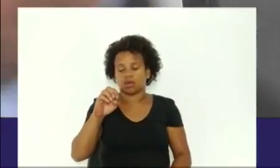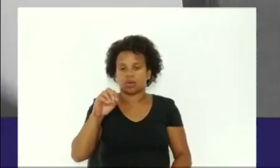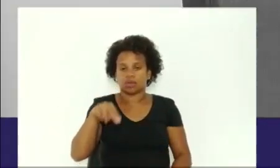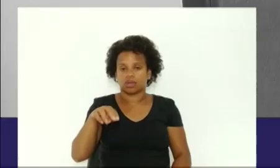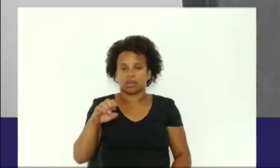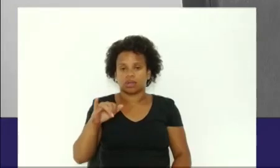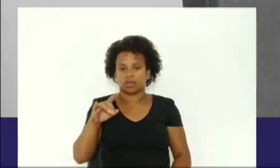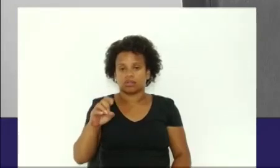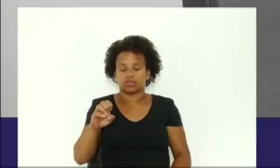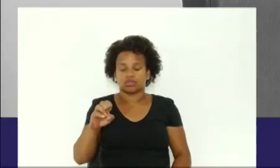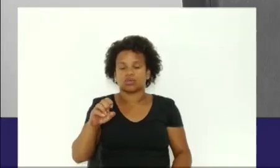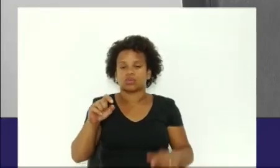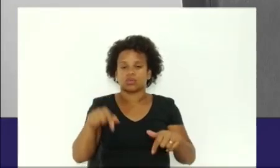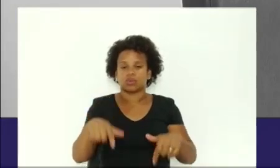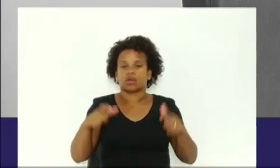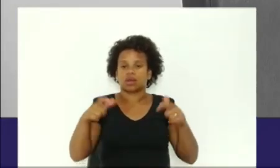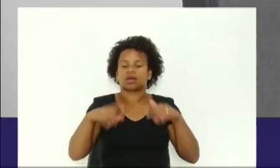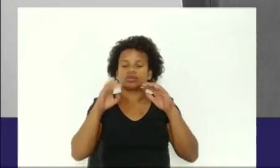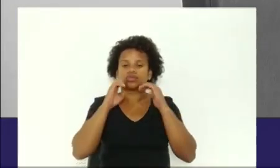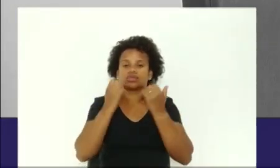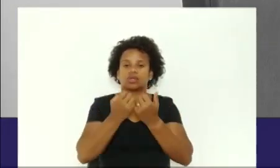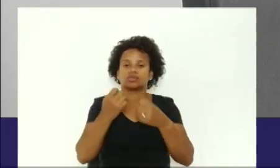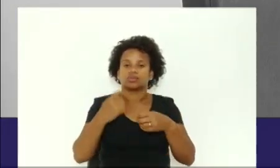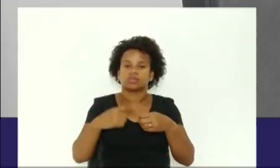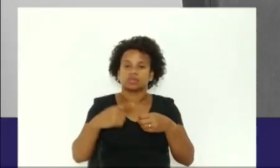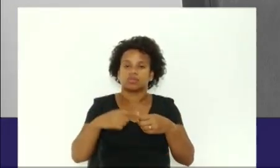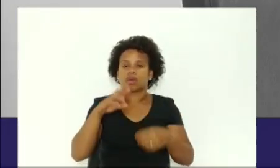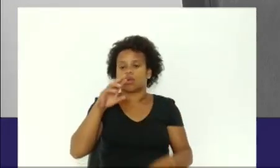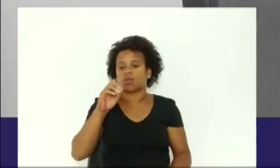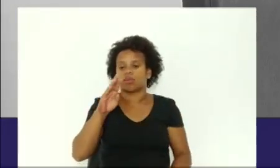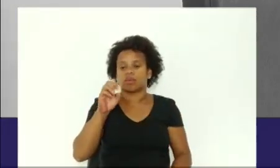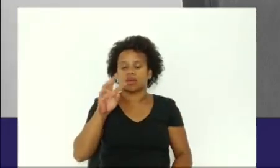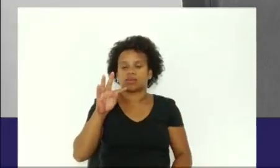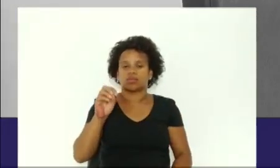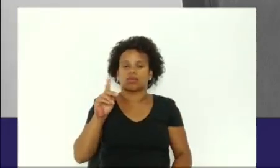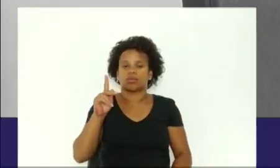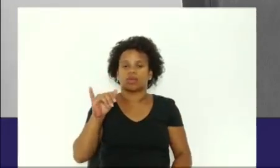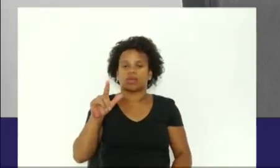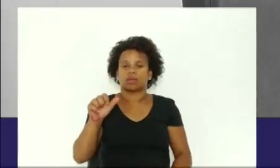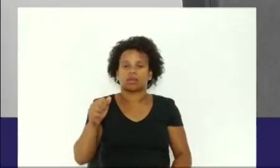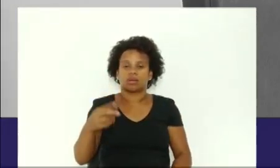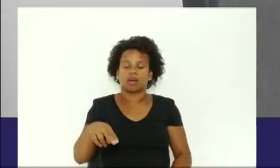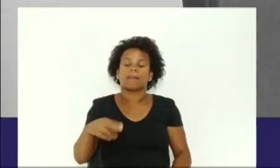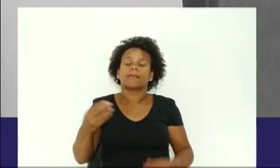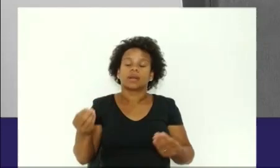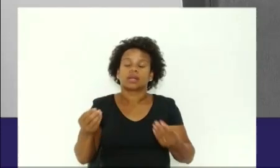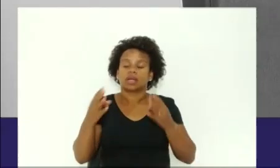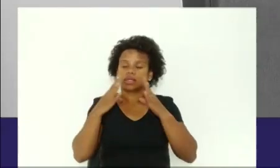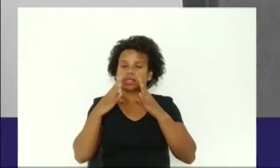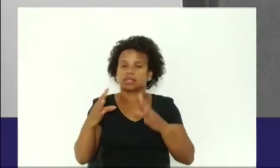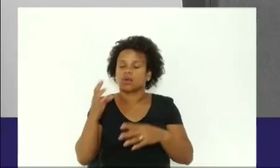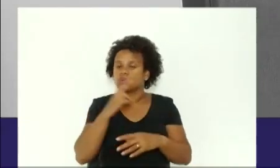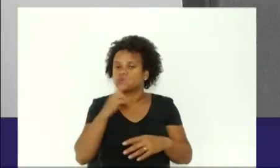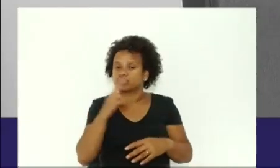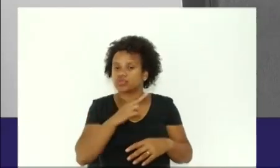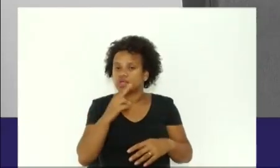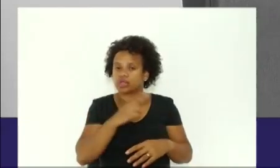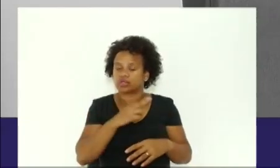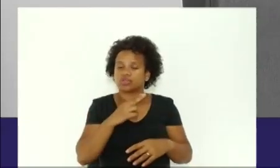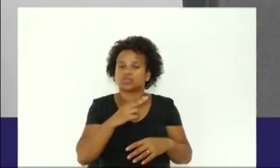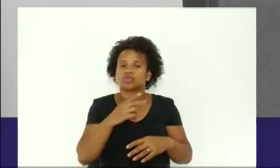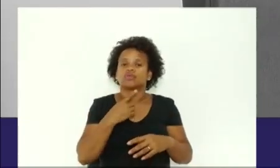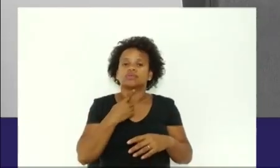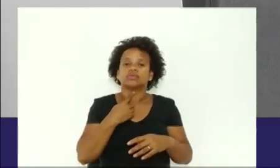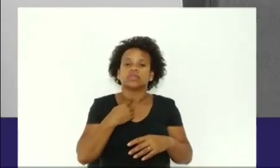localizada no estádio municipal João Roberto Pilan, visando atender urgentemente os anseios dos usuários